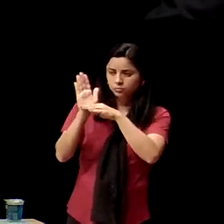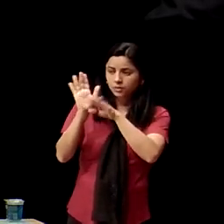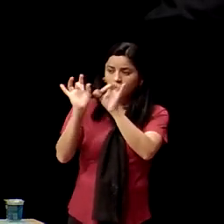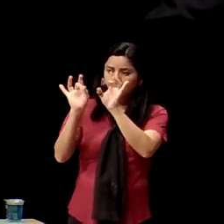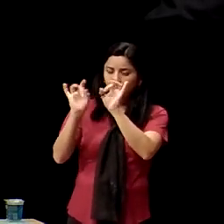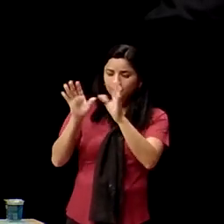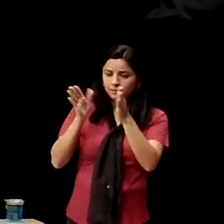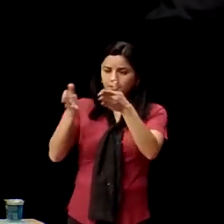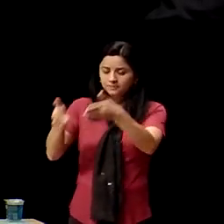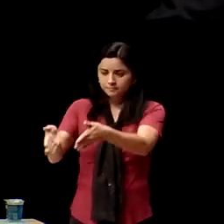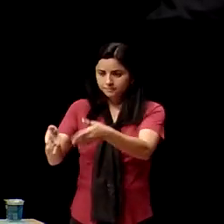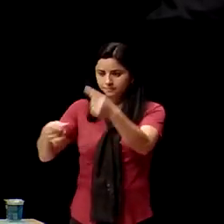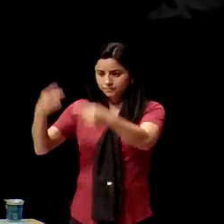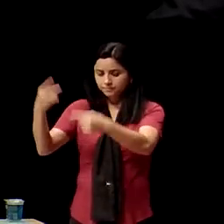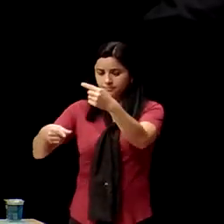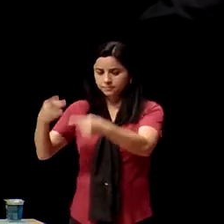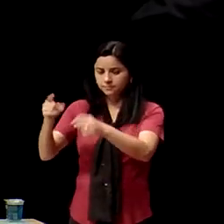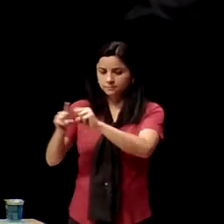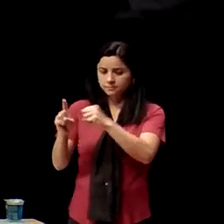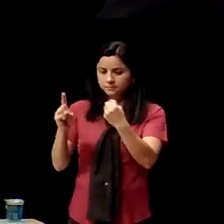área política e social.